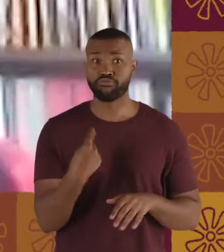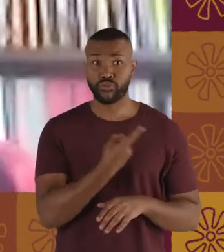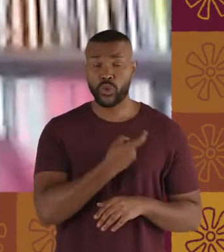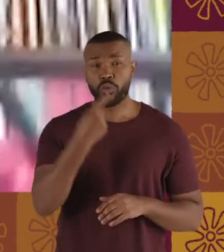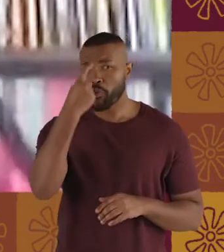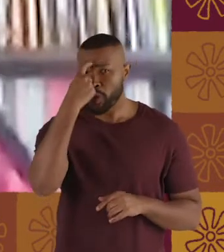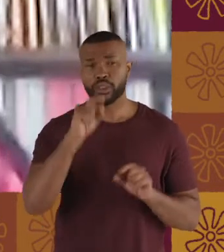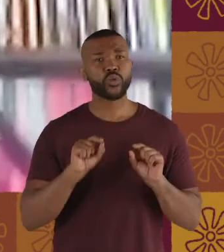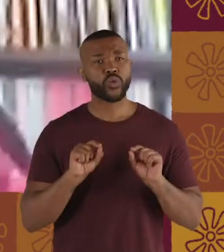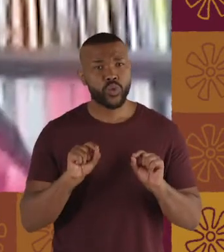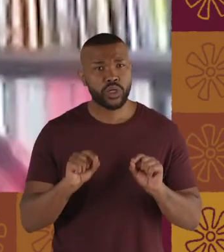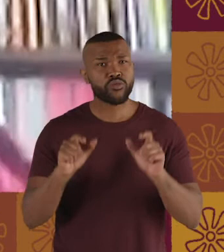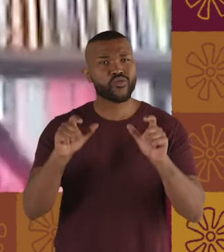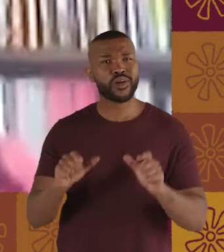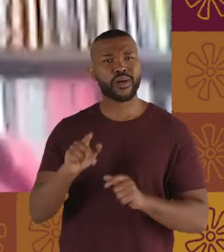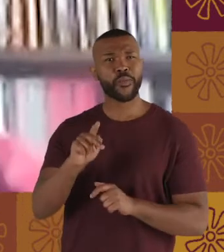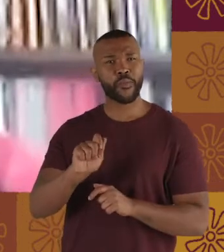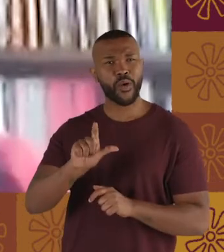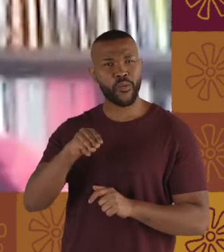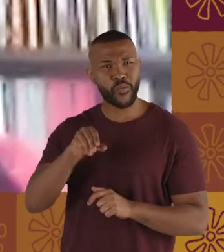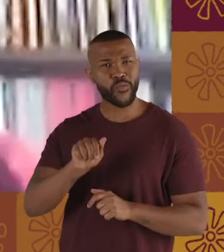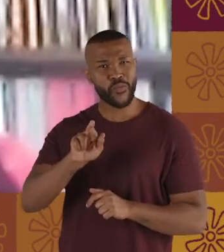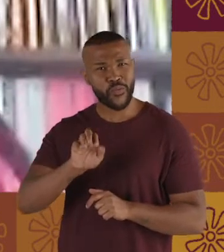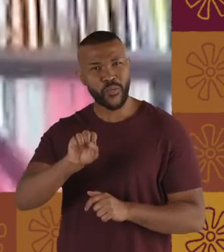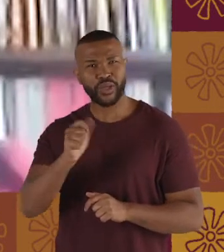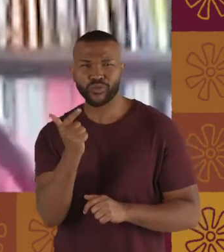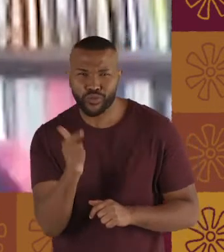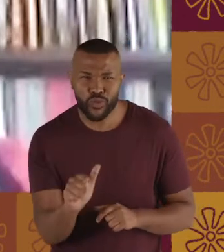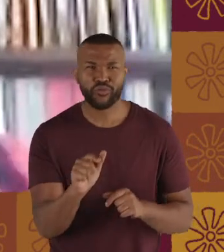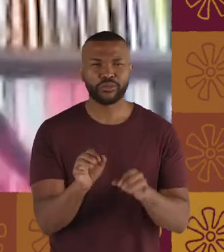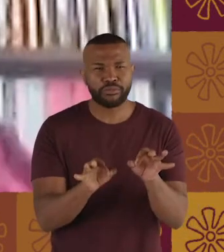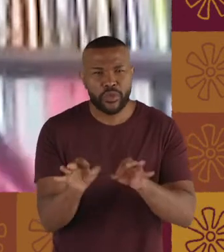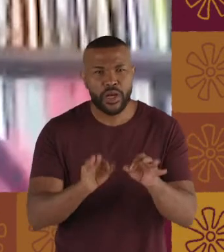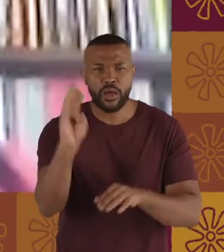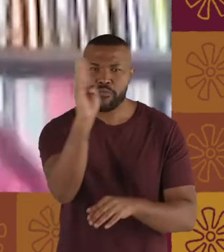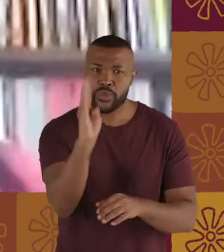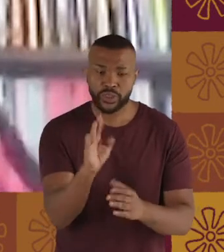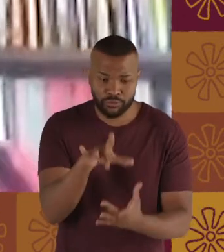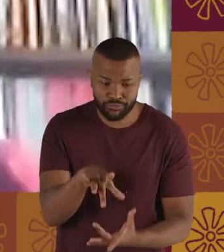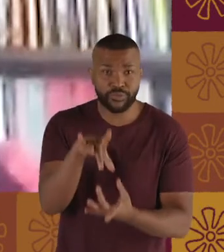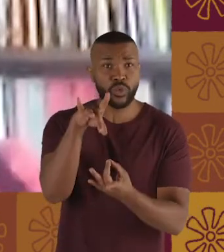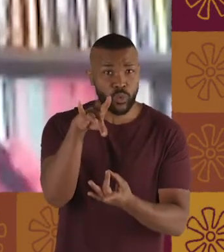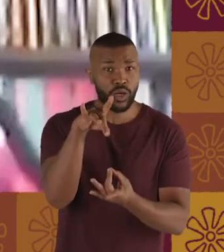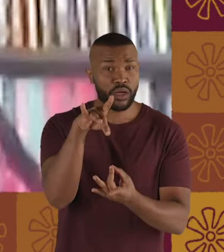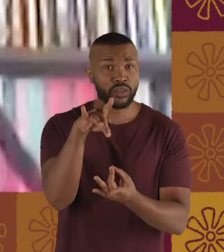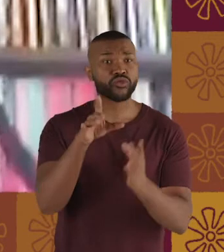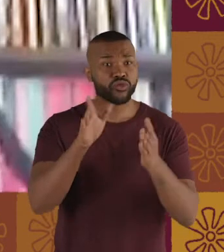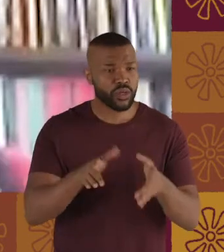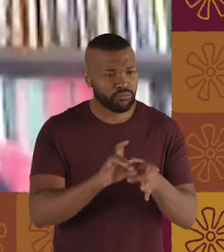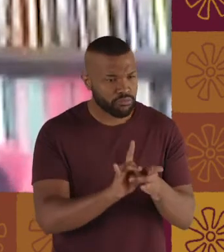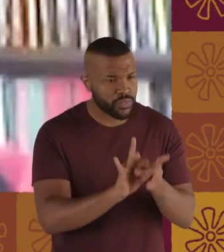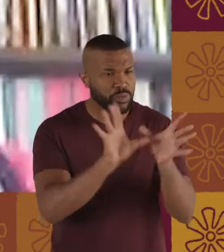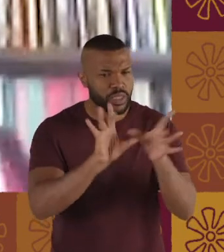pensa, faremos Palmares de novo, né? No sentido de construir realmente um Brasil democrático, onde